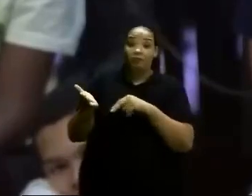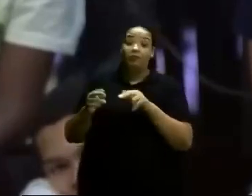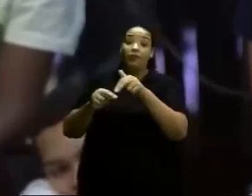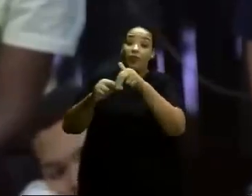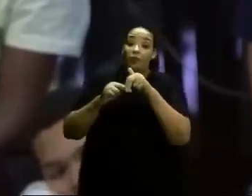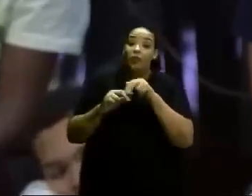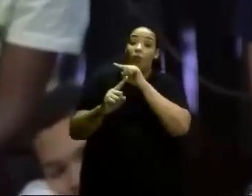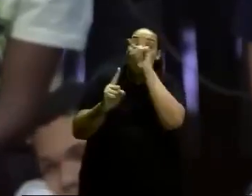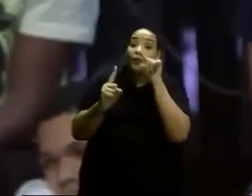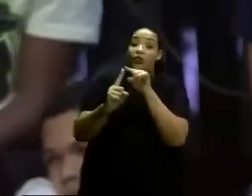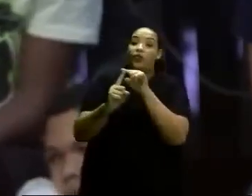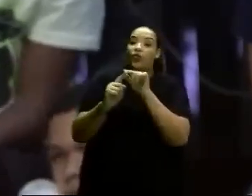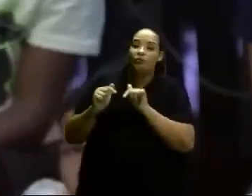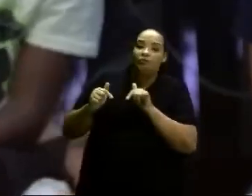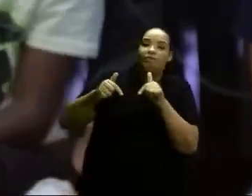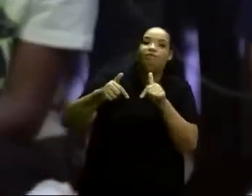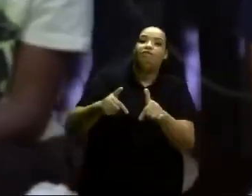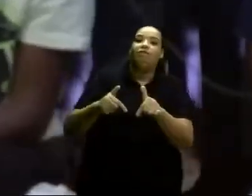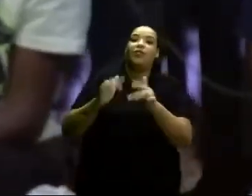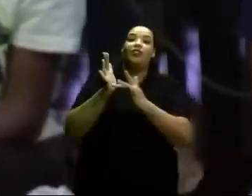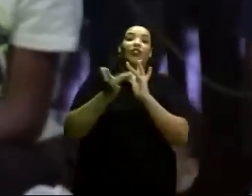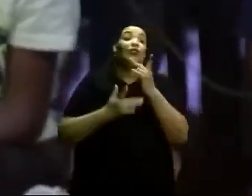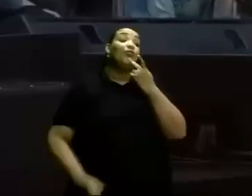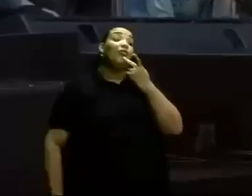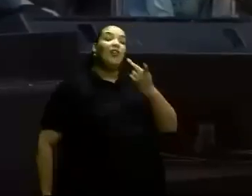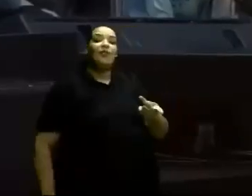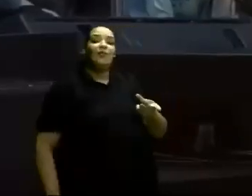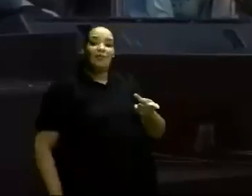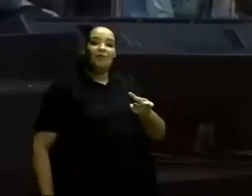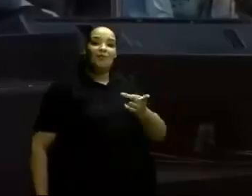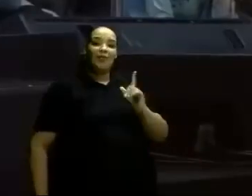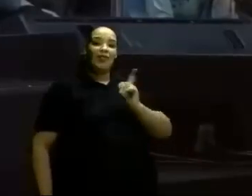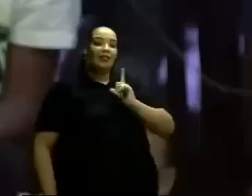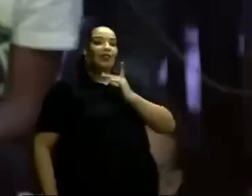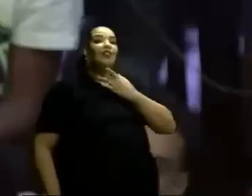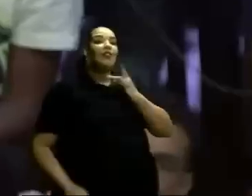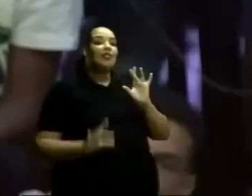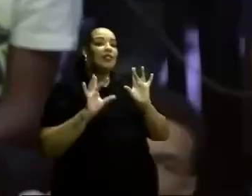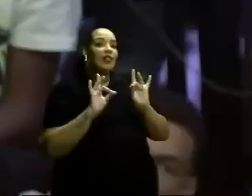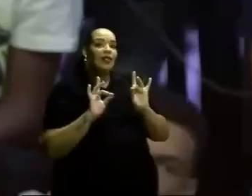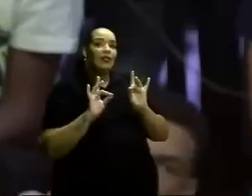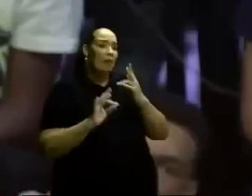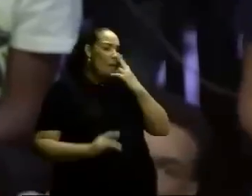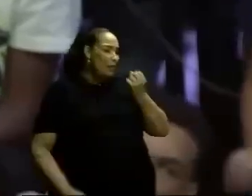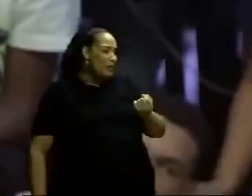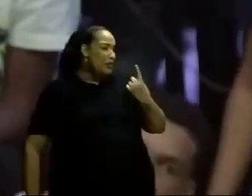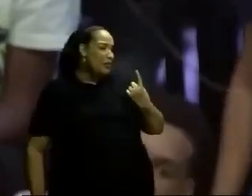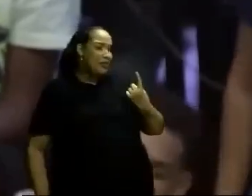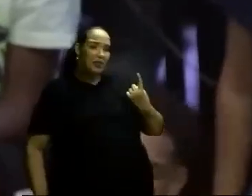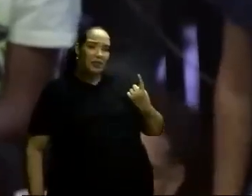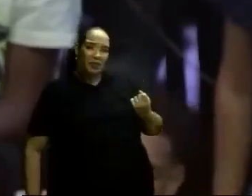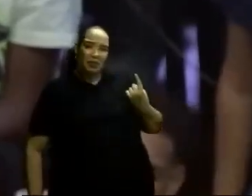se cumprisse a, ele disse, tenho. Parece estranho, mas volta a fita aqui